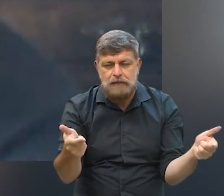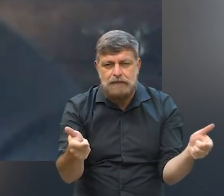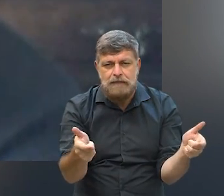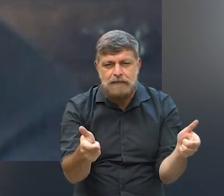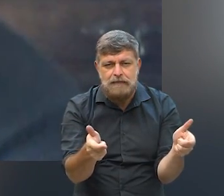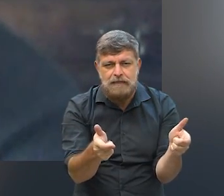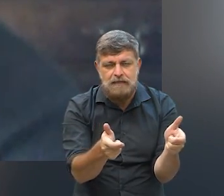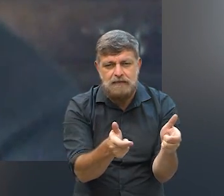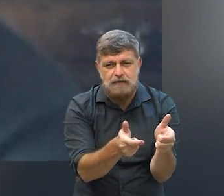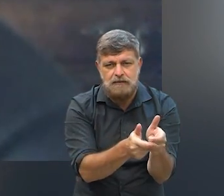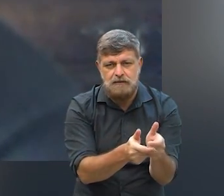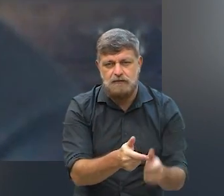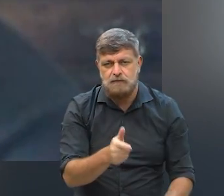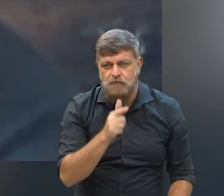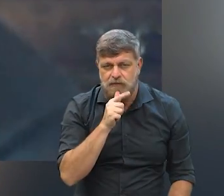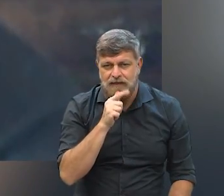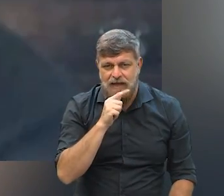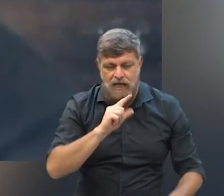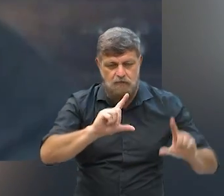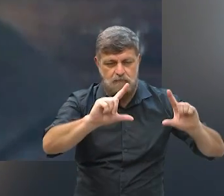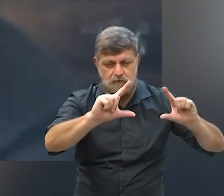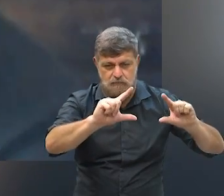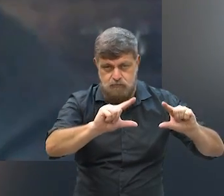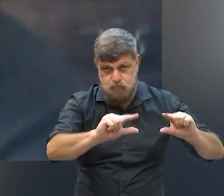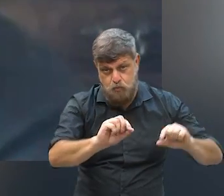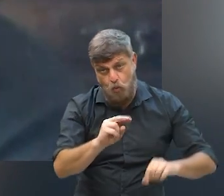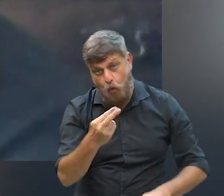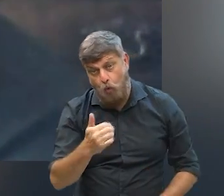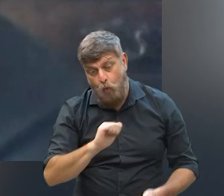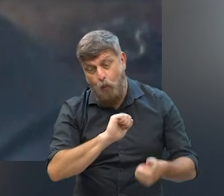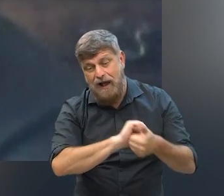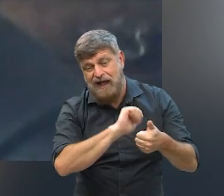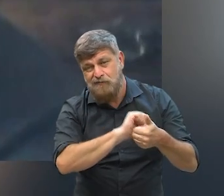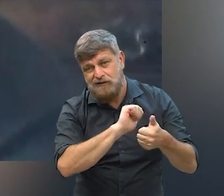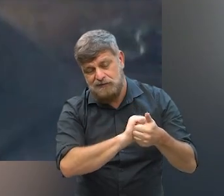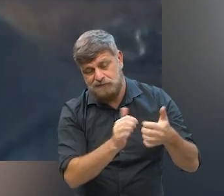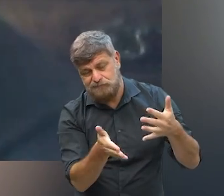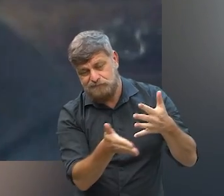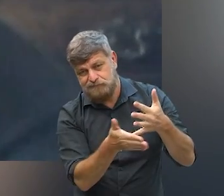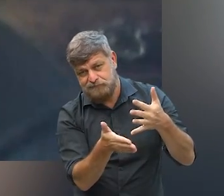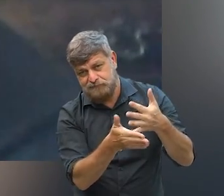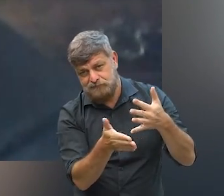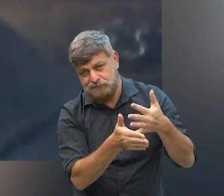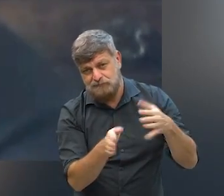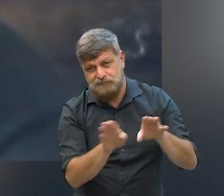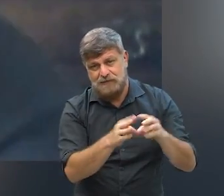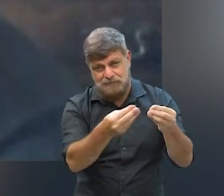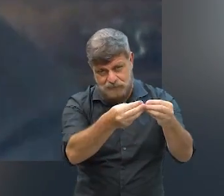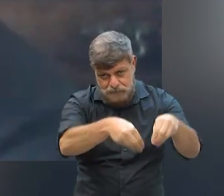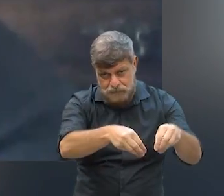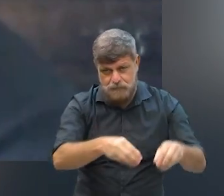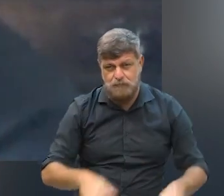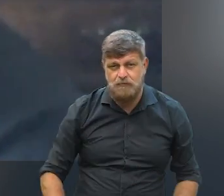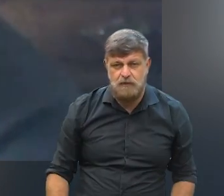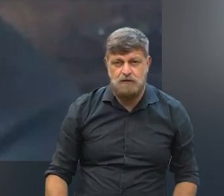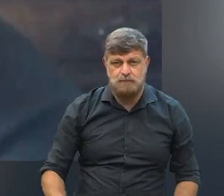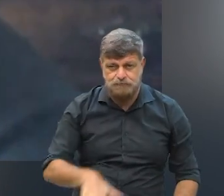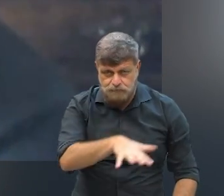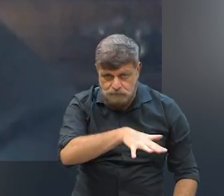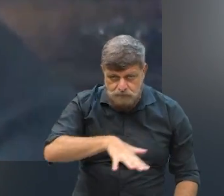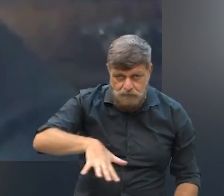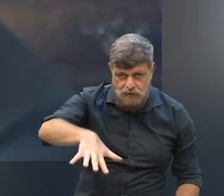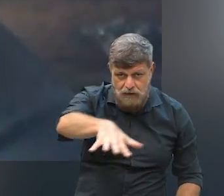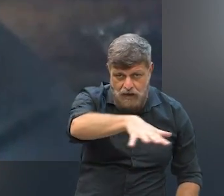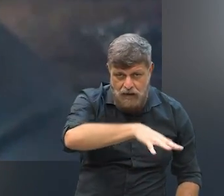a redução da quantidade ou da qualidade, e isso é prejudicial também. A APA do